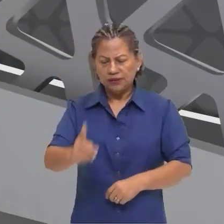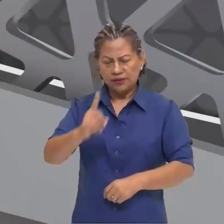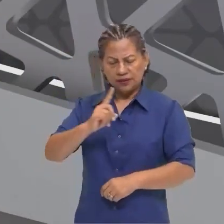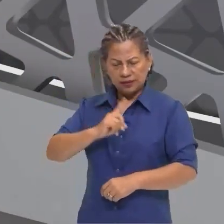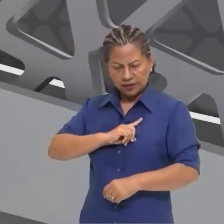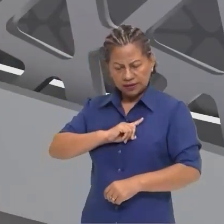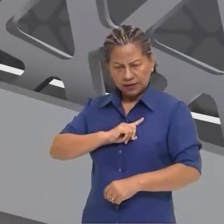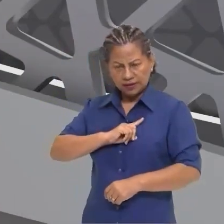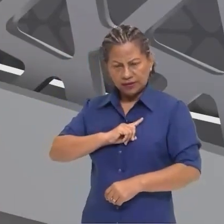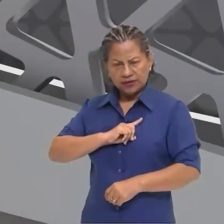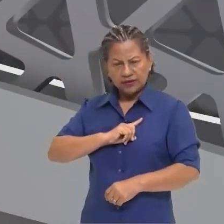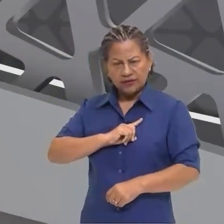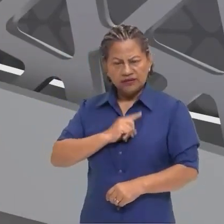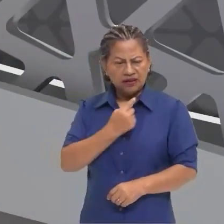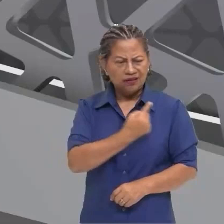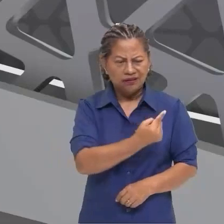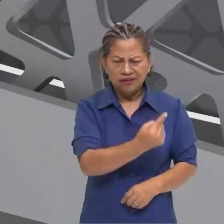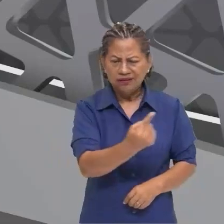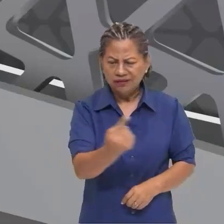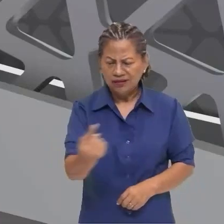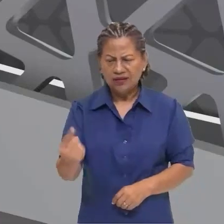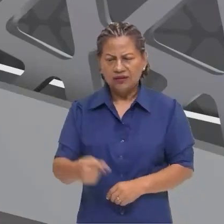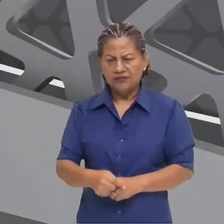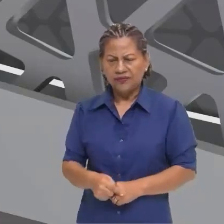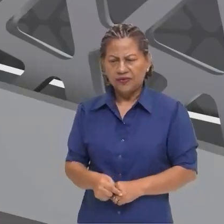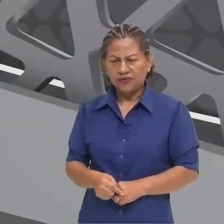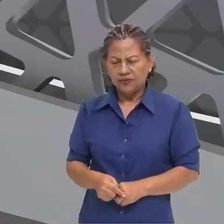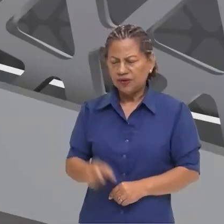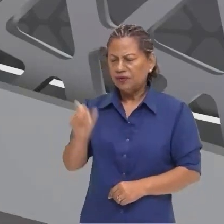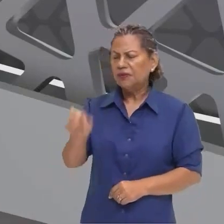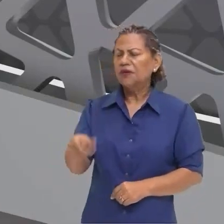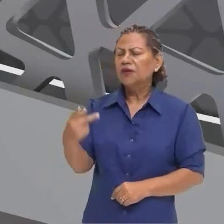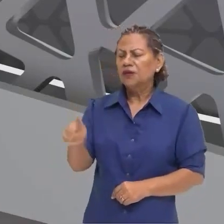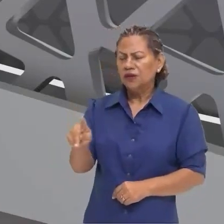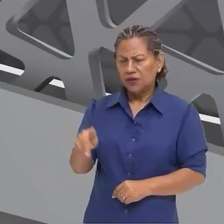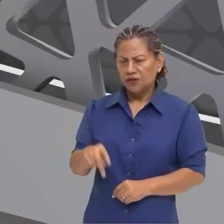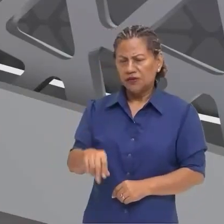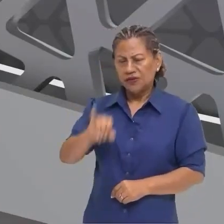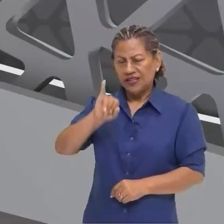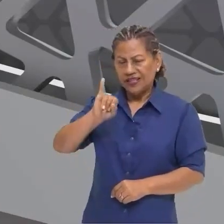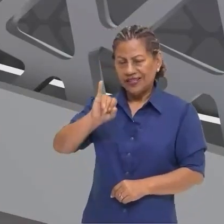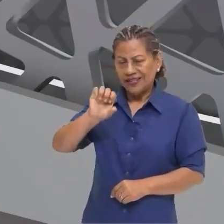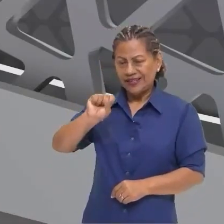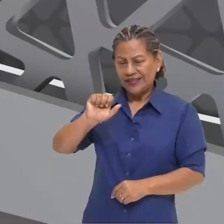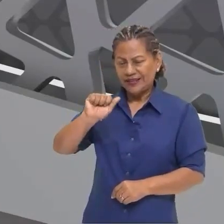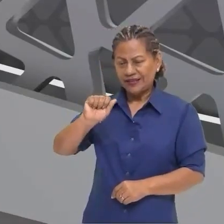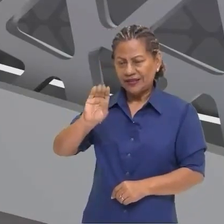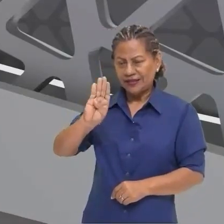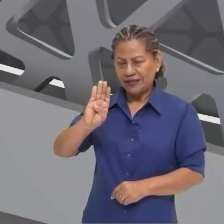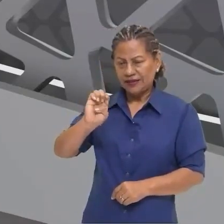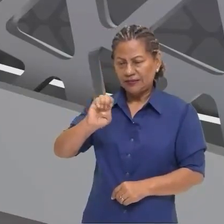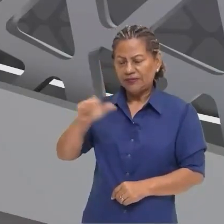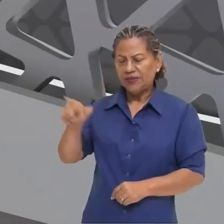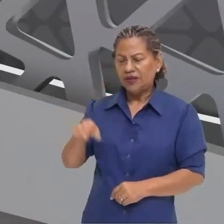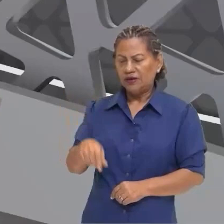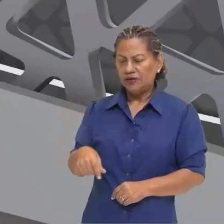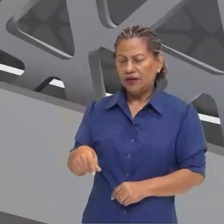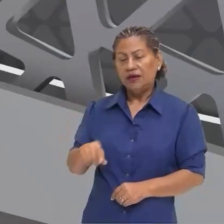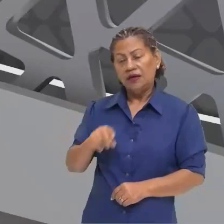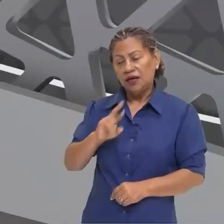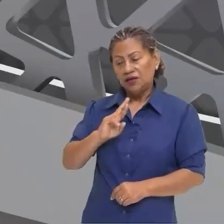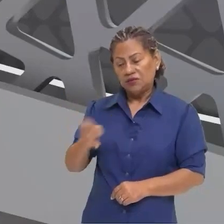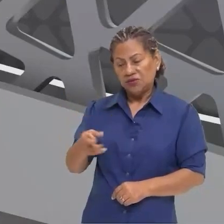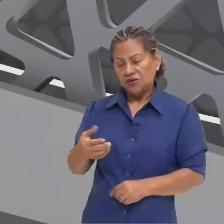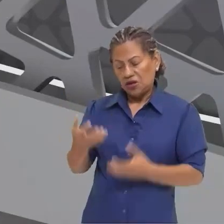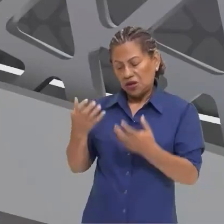coisa. Beleza. Quando ele chegou na minha vez, ele perguntou: o que você quer fazer? Eu, licenciatura em História. E todo mundo